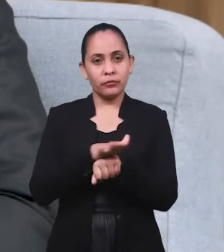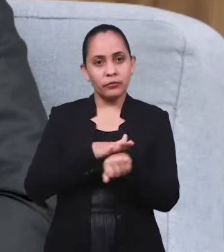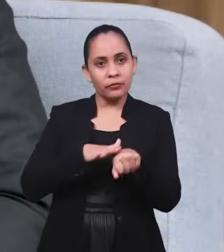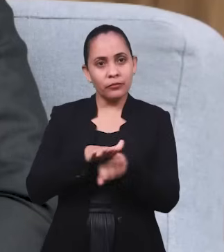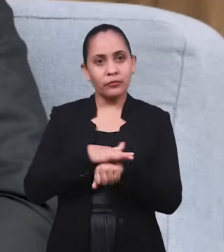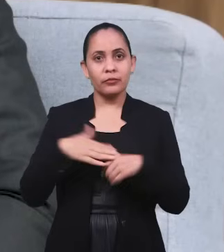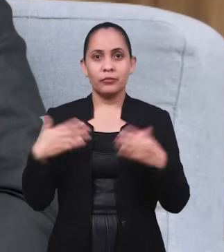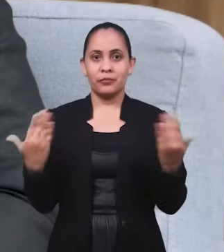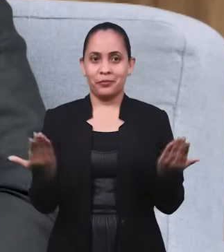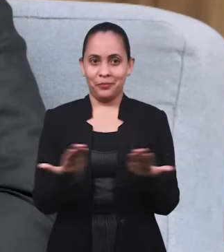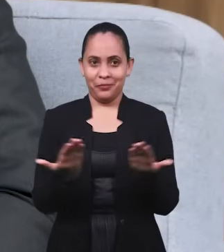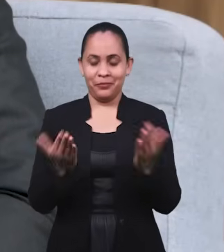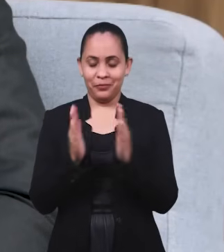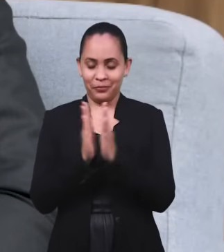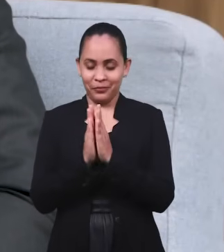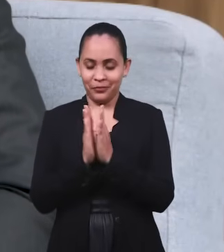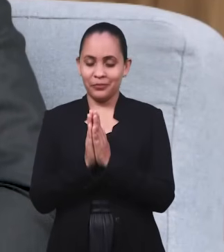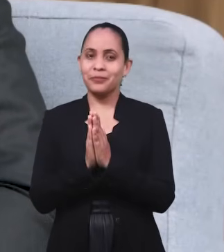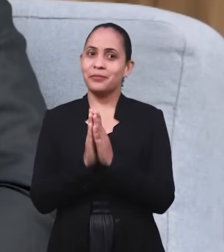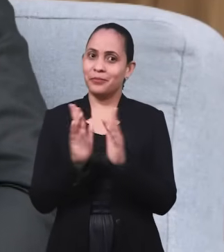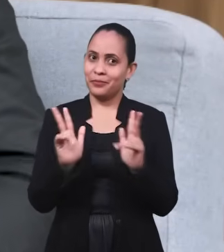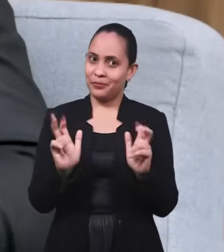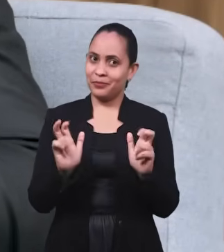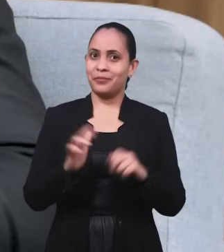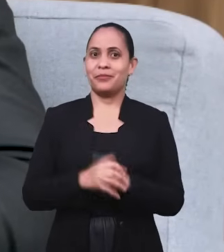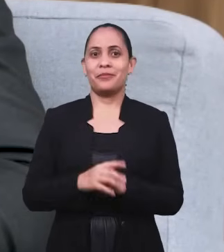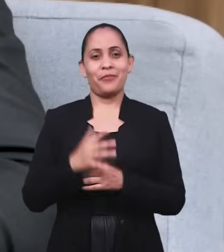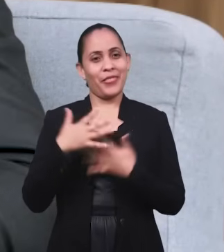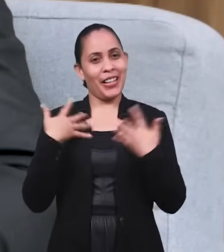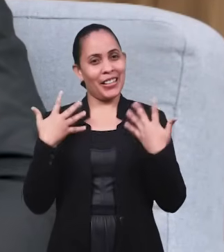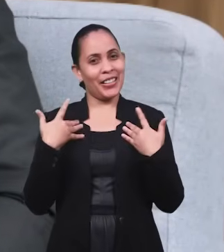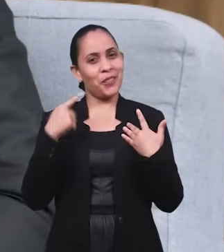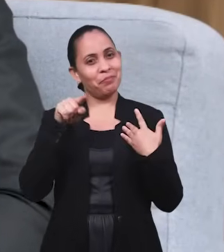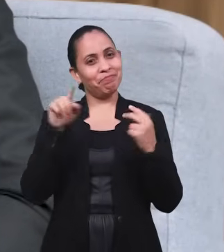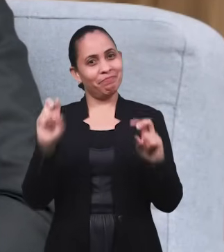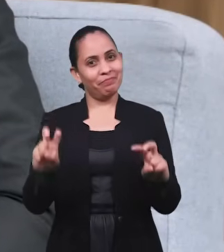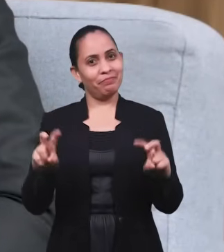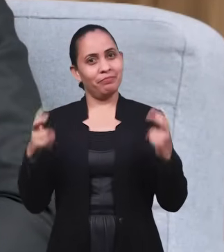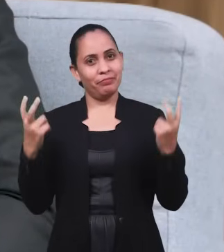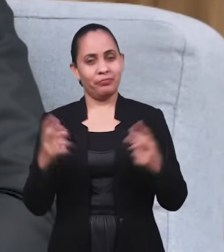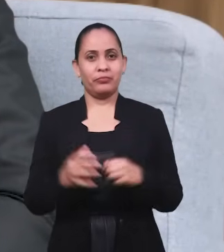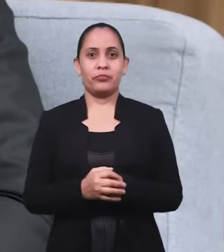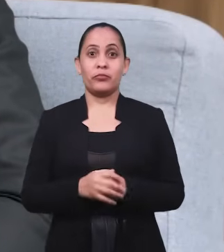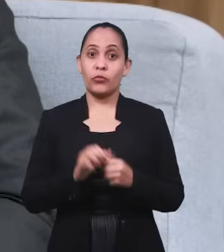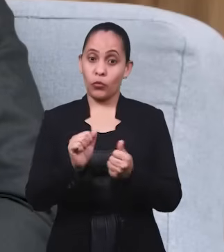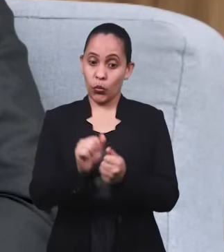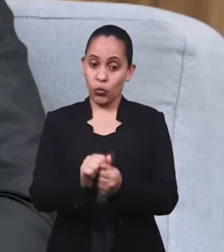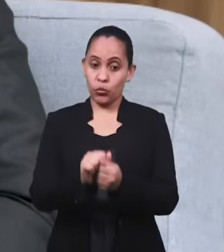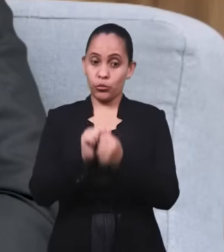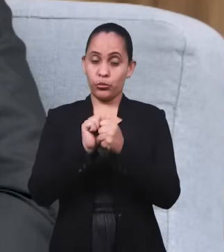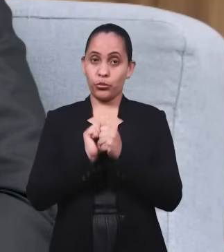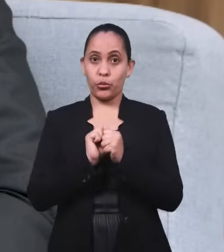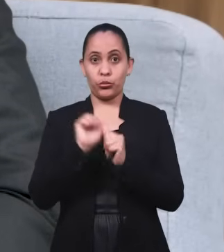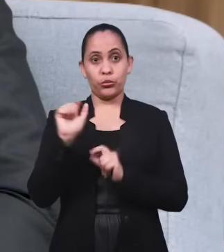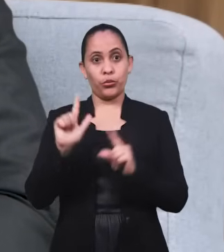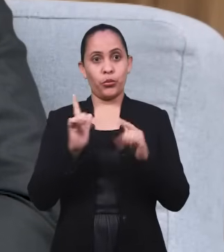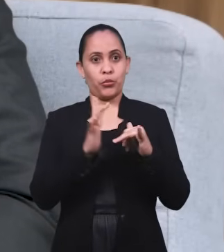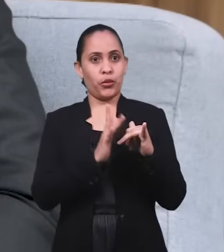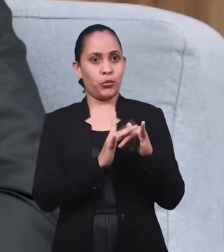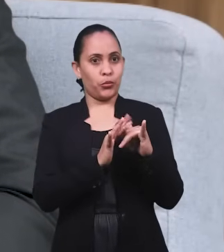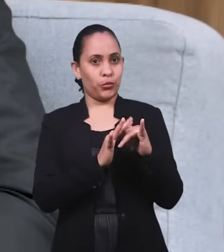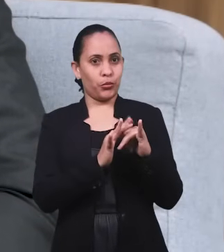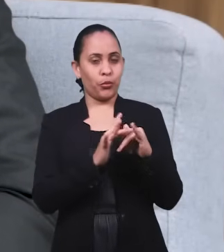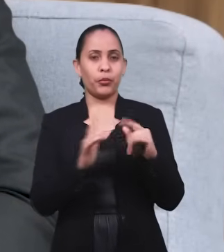um pouco sobre a oração. Nos alegramos com a sua participação. Aqueles que participam através do